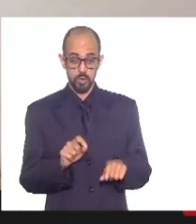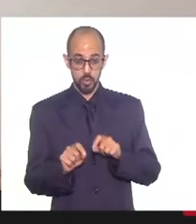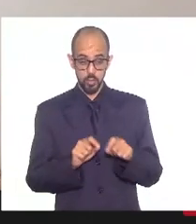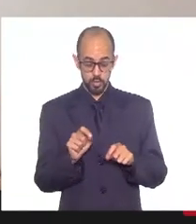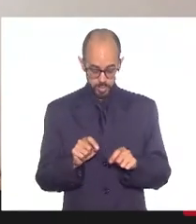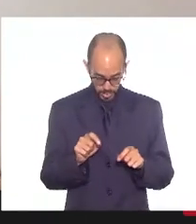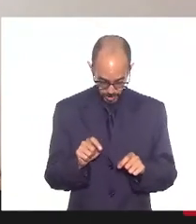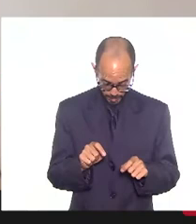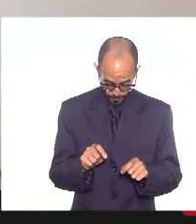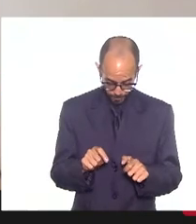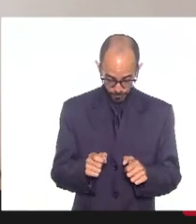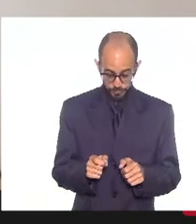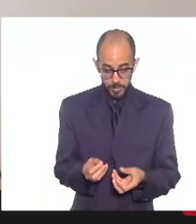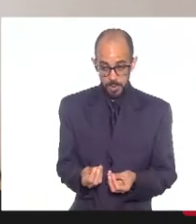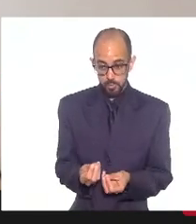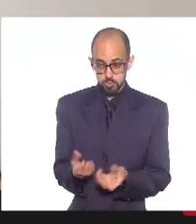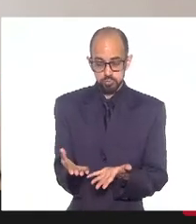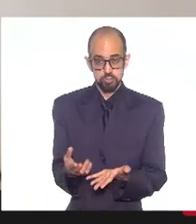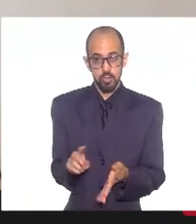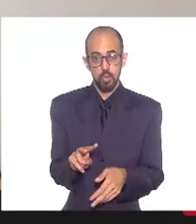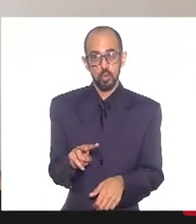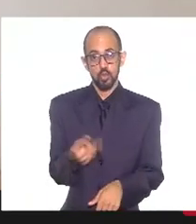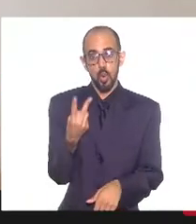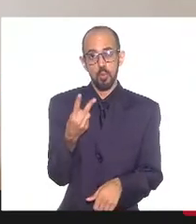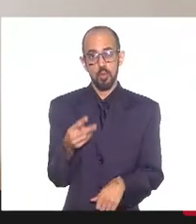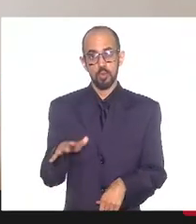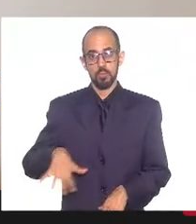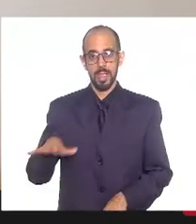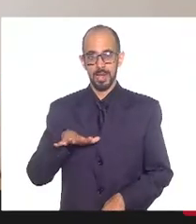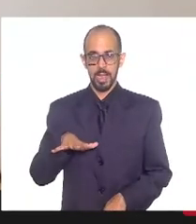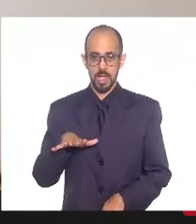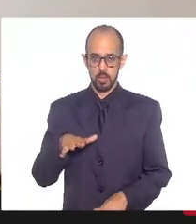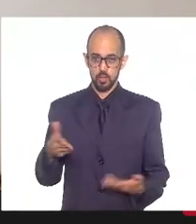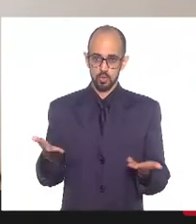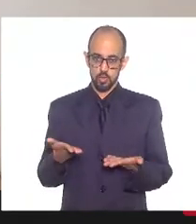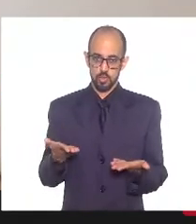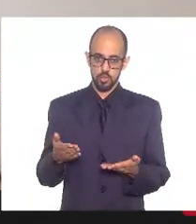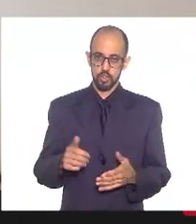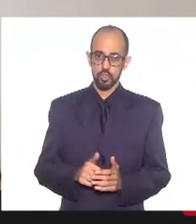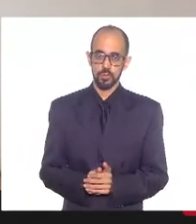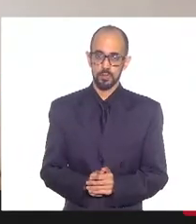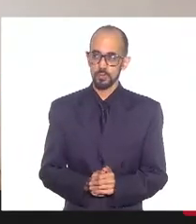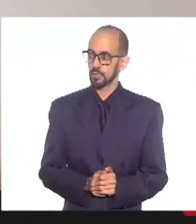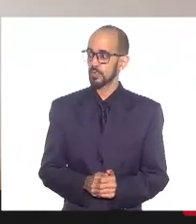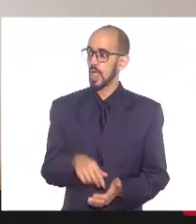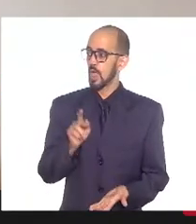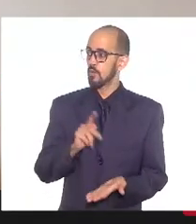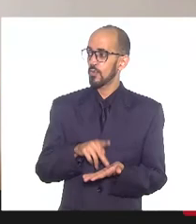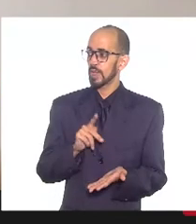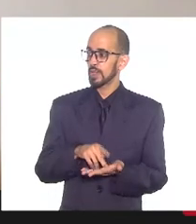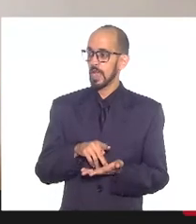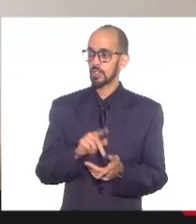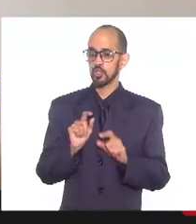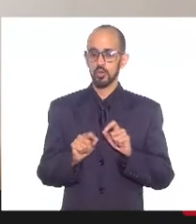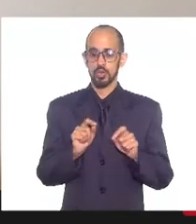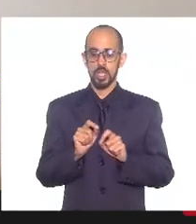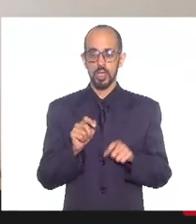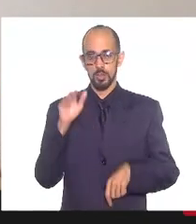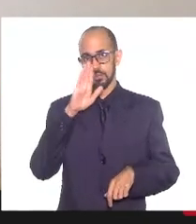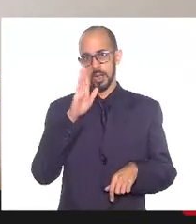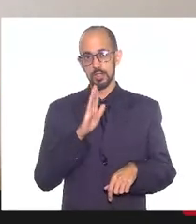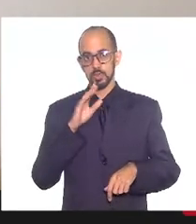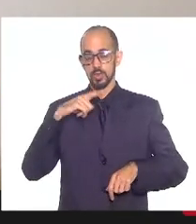seria possível abastecer o dobro do mercado atual. Então, assim, é verdade que no Brasil temos um